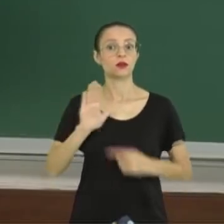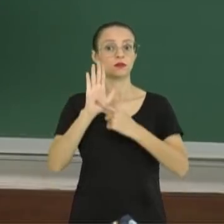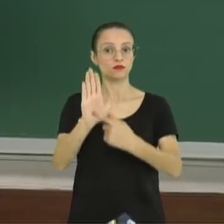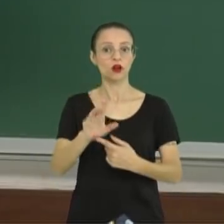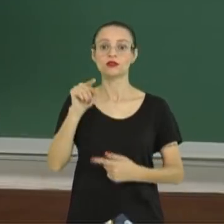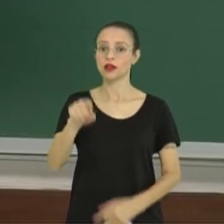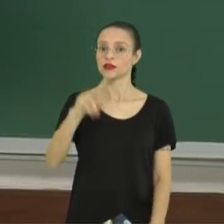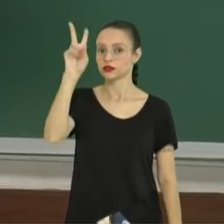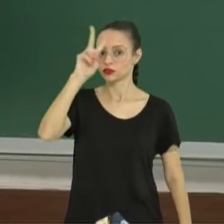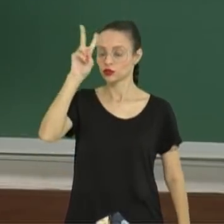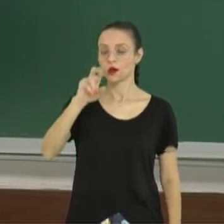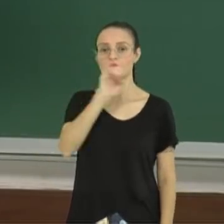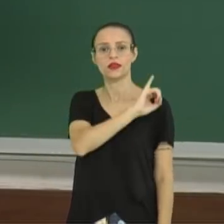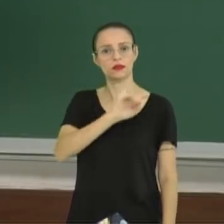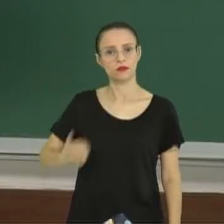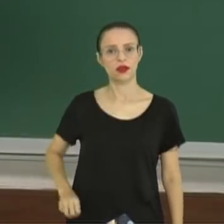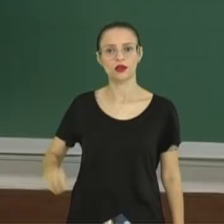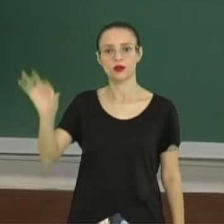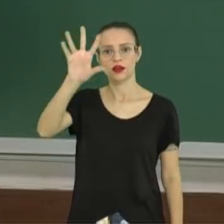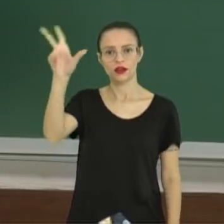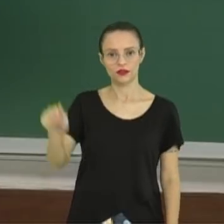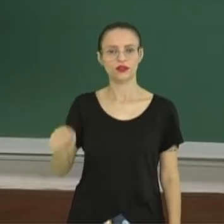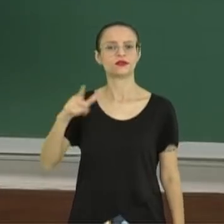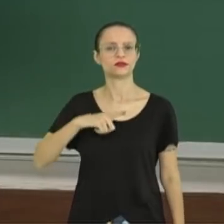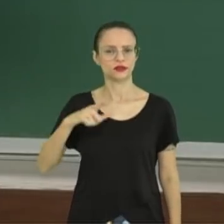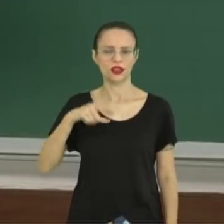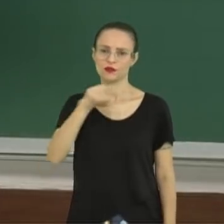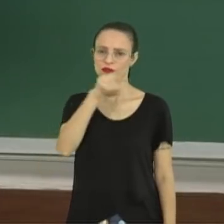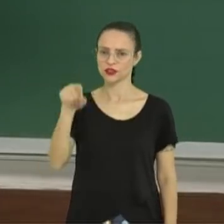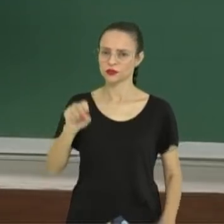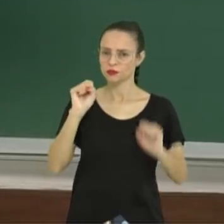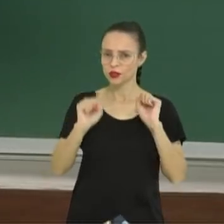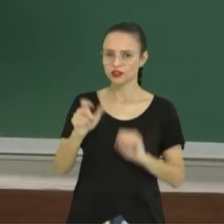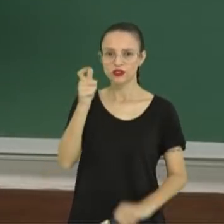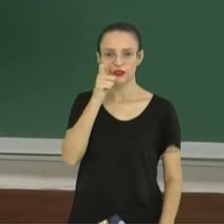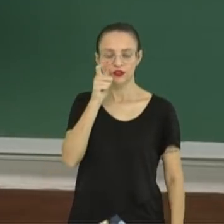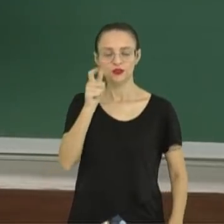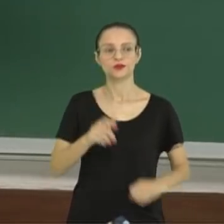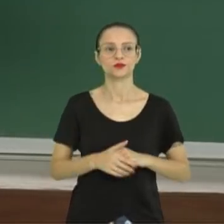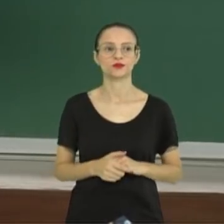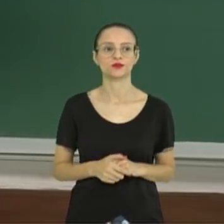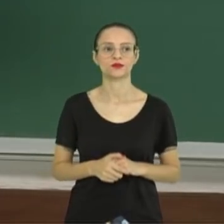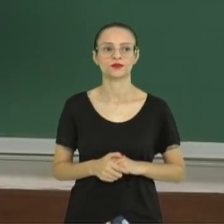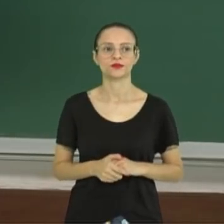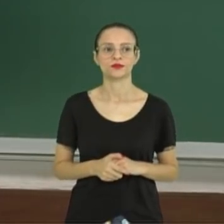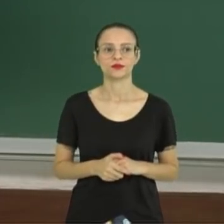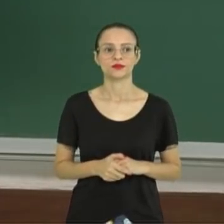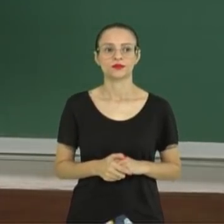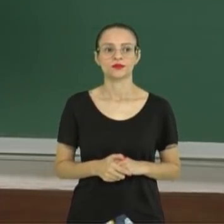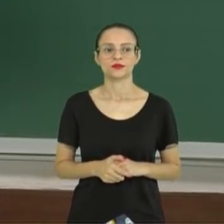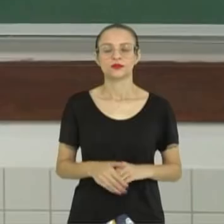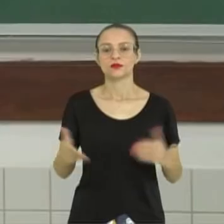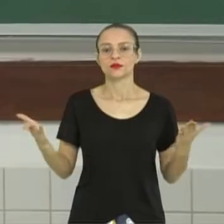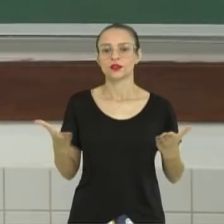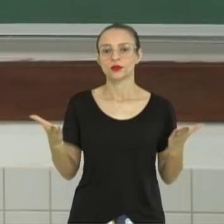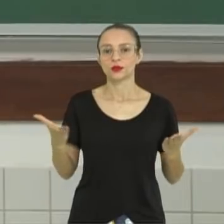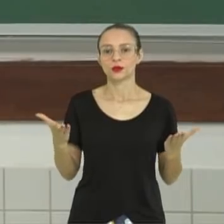dos impérios africanos. Está aí nessas plataformas de streaming, aí vocês podem assistir, beleza? Então vamos lá. E hoje